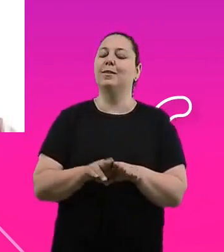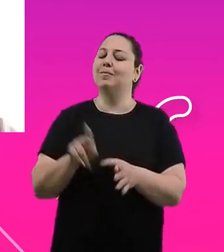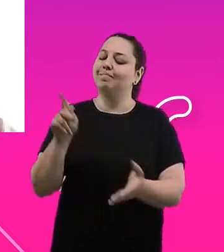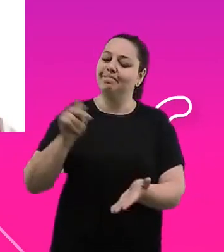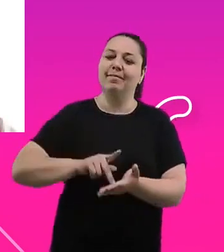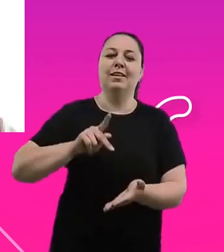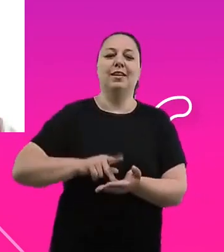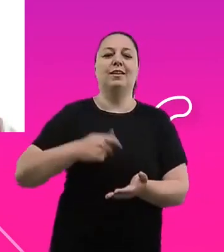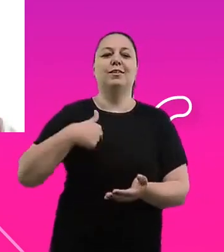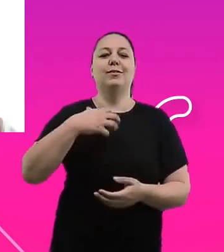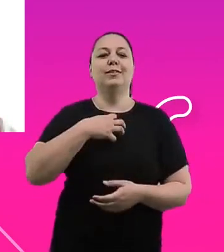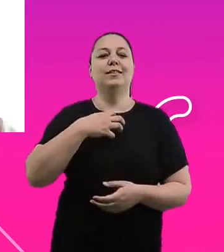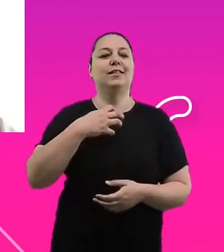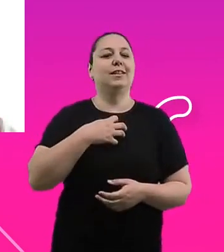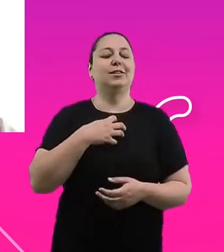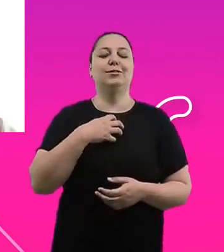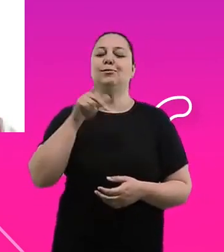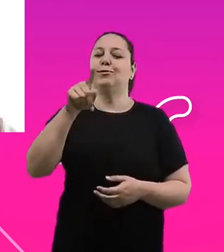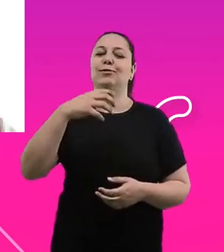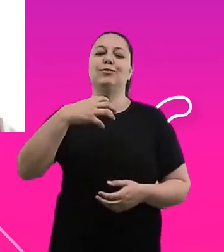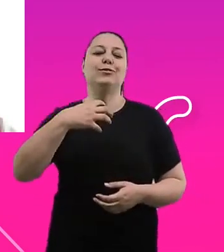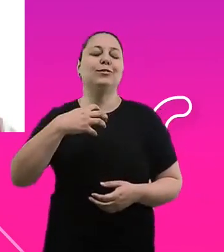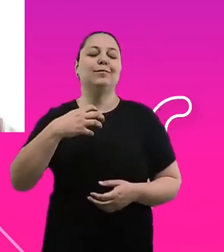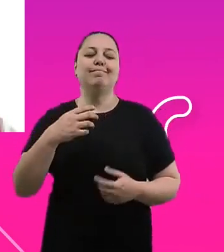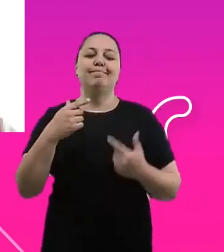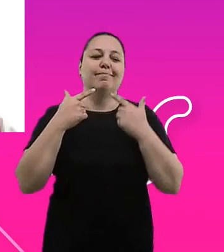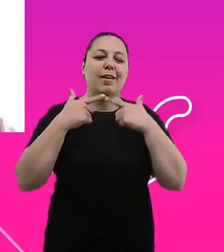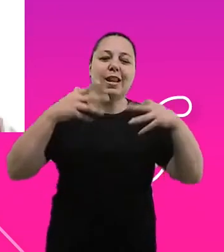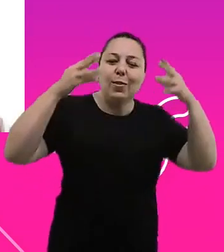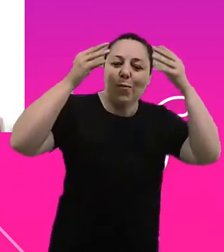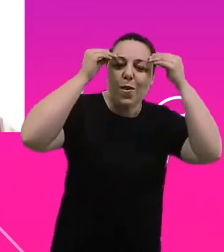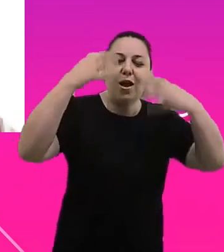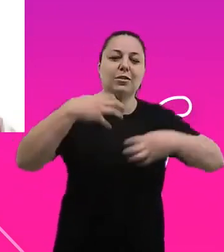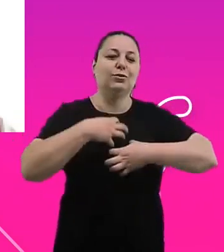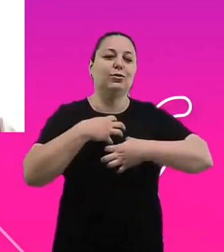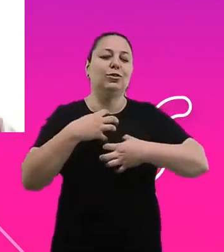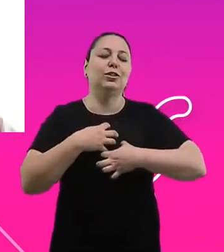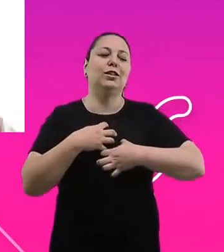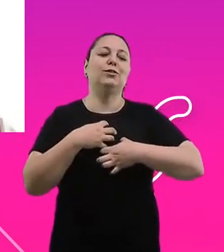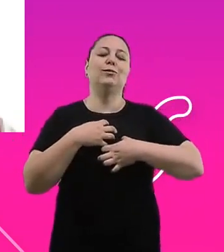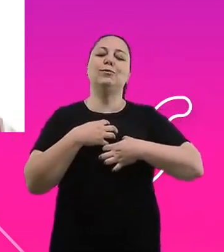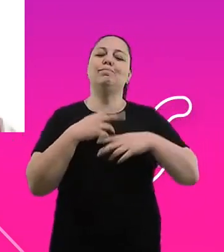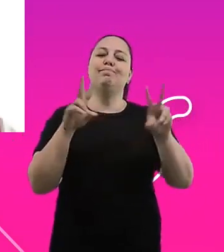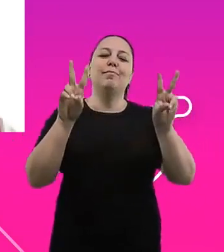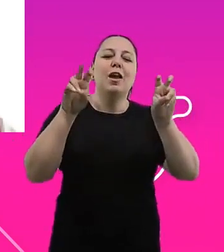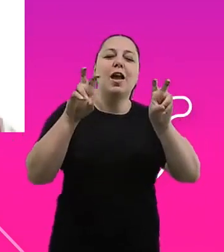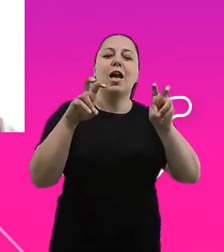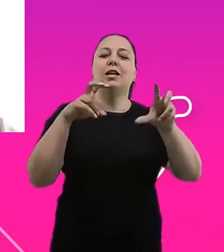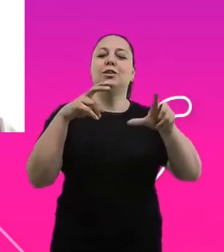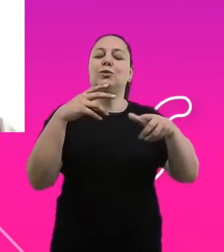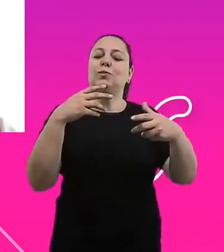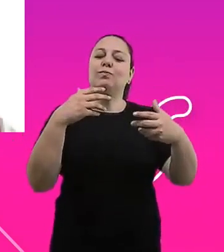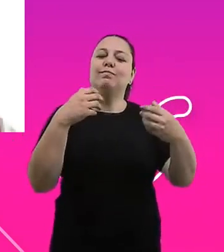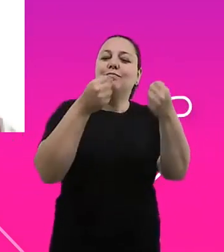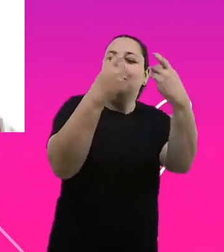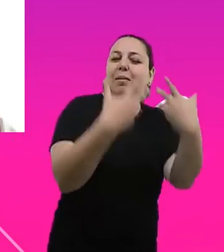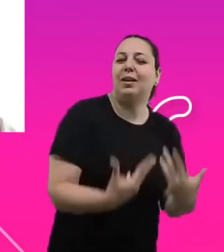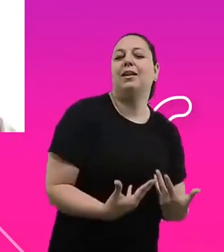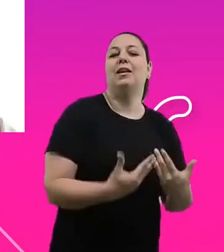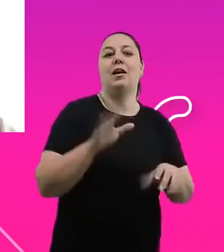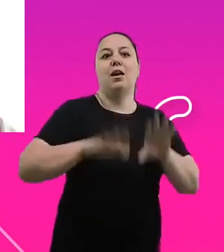A Pô, que linguagem, a bom, André. forma de como ele fala de assuntos, assim, tão difíceis, né? Tão tensos, né?